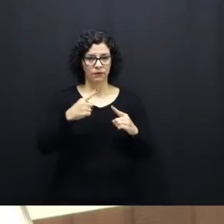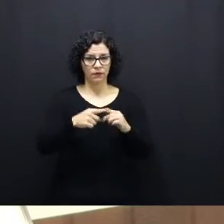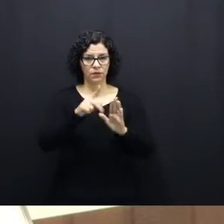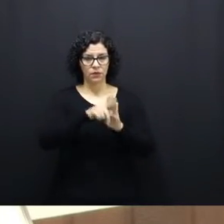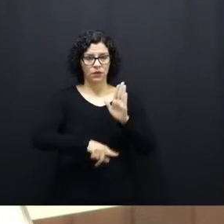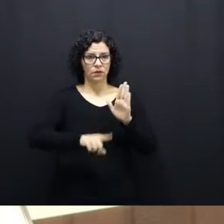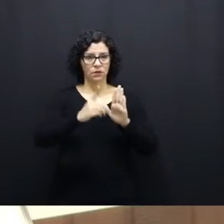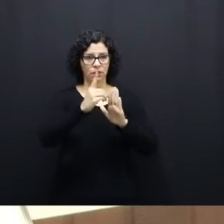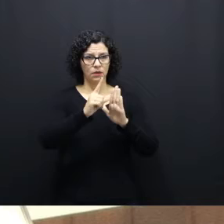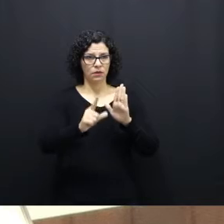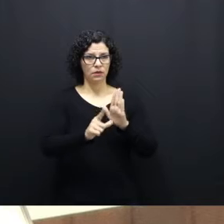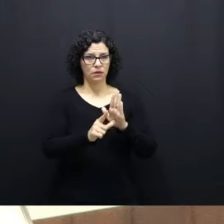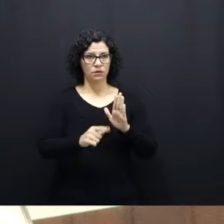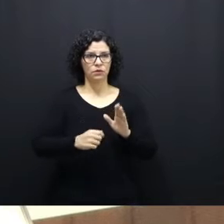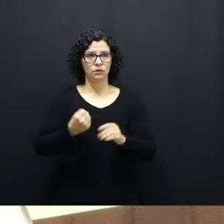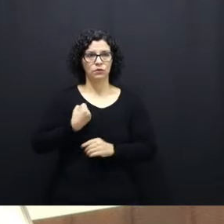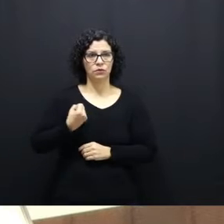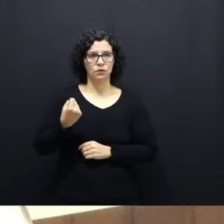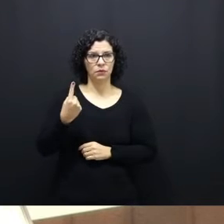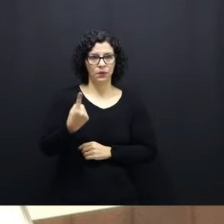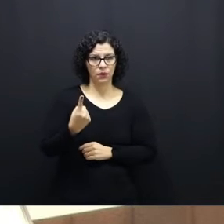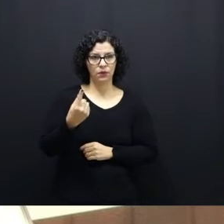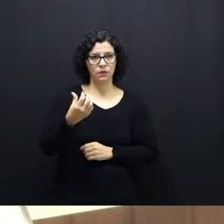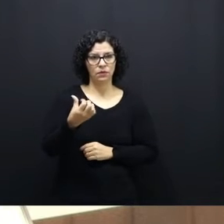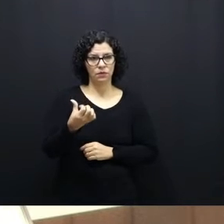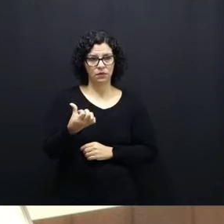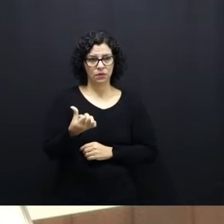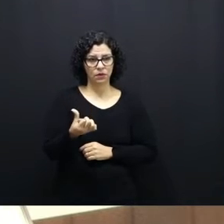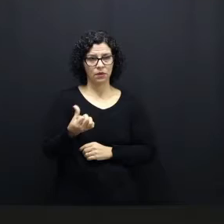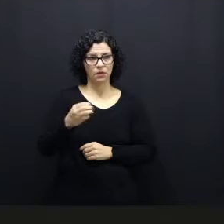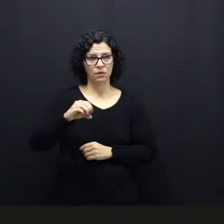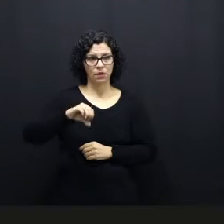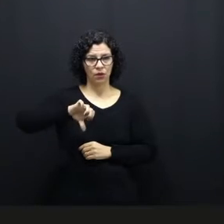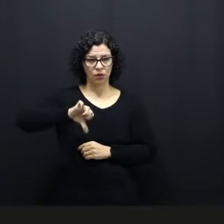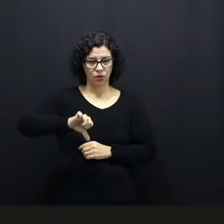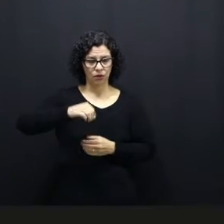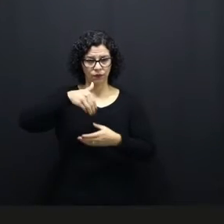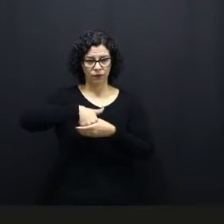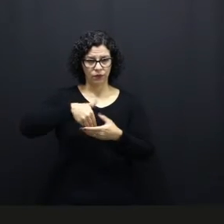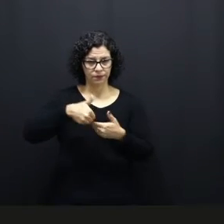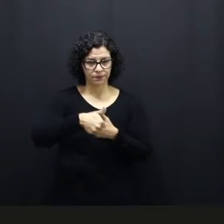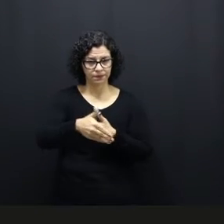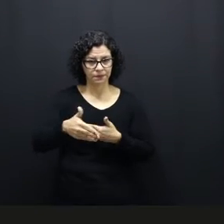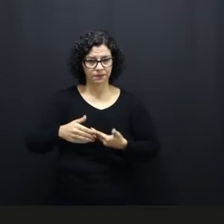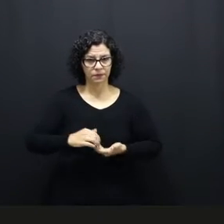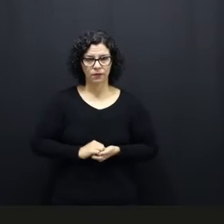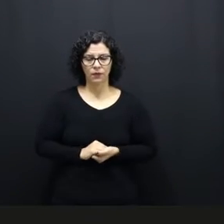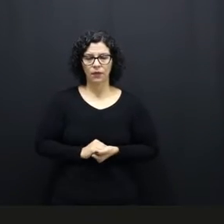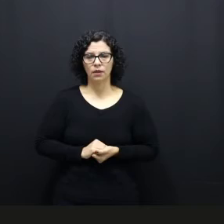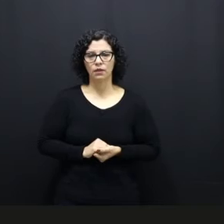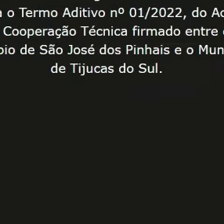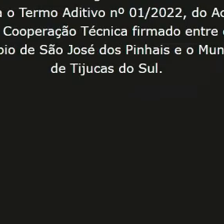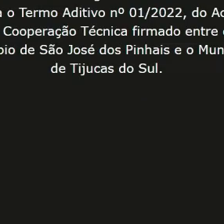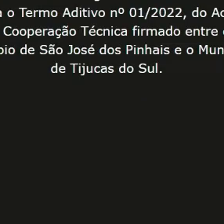o projeto de decreto legislativo de 1.609 votação aberta